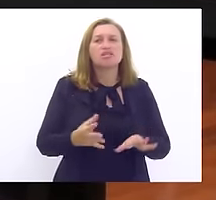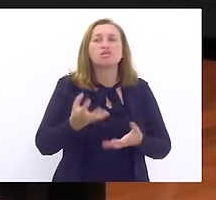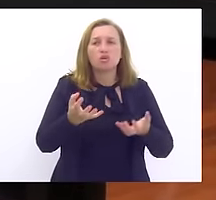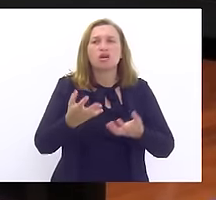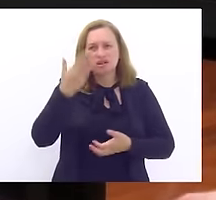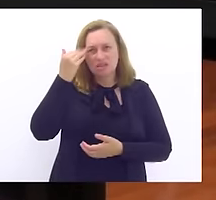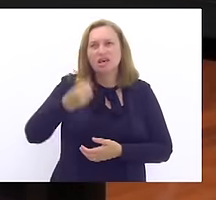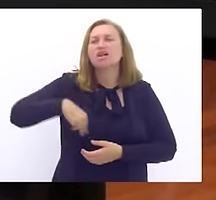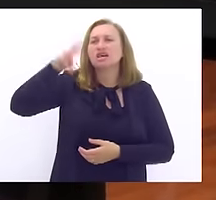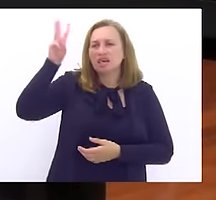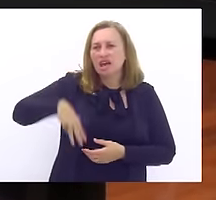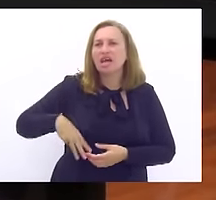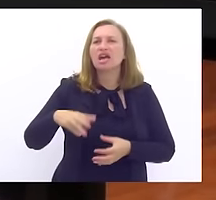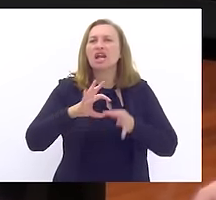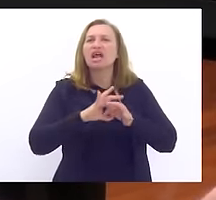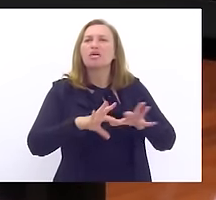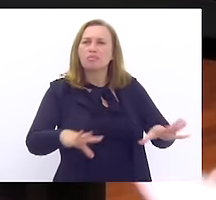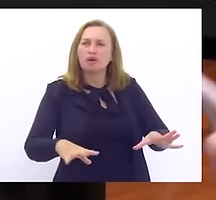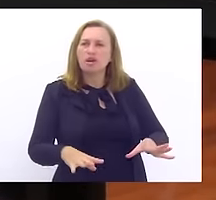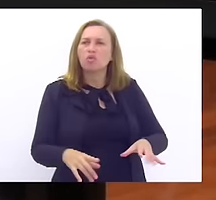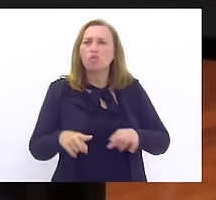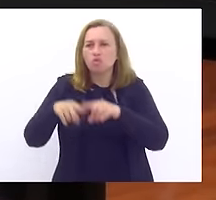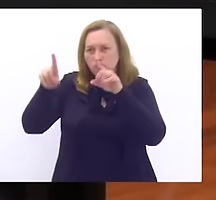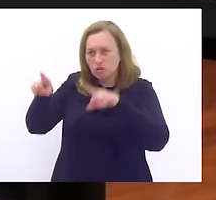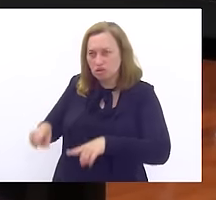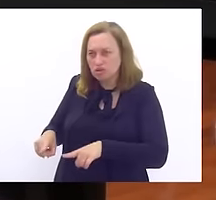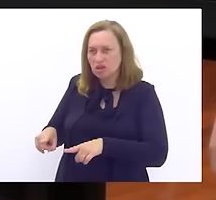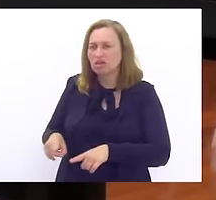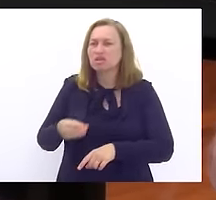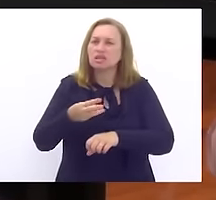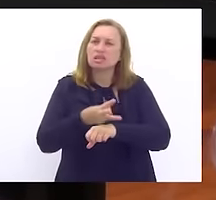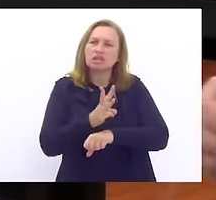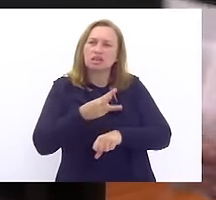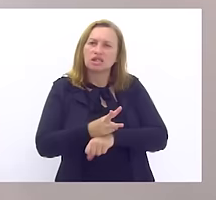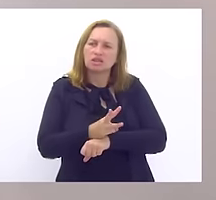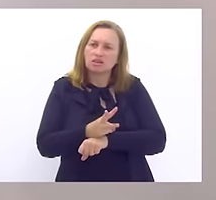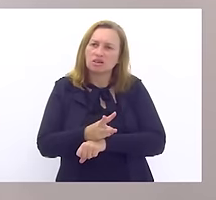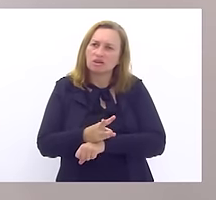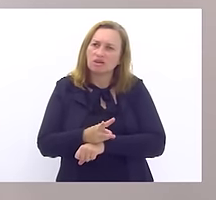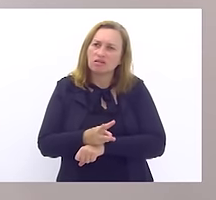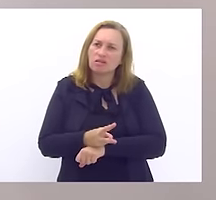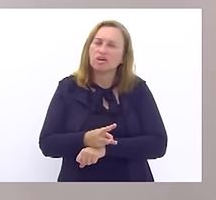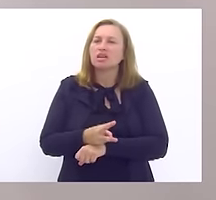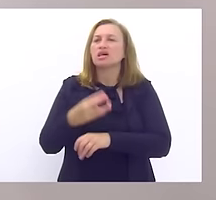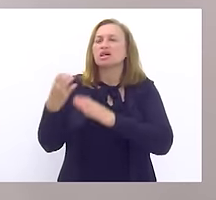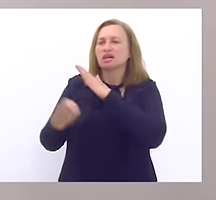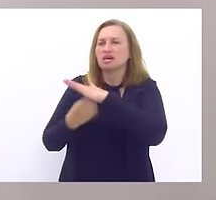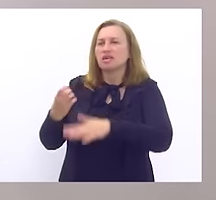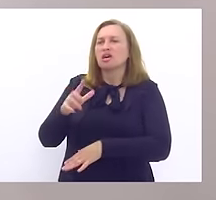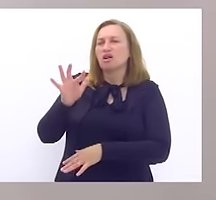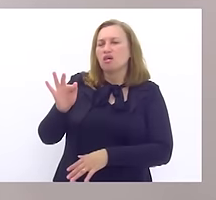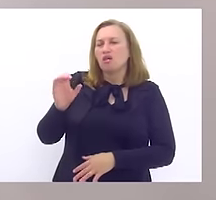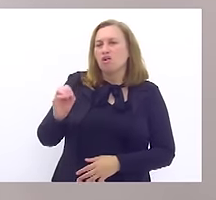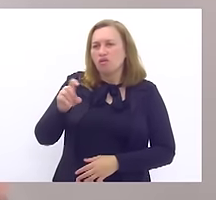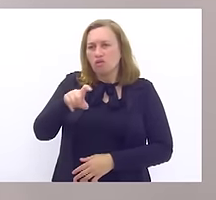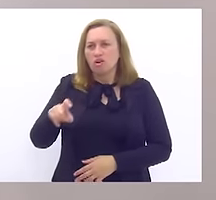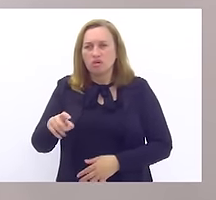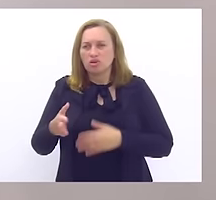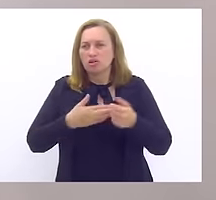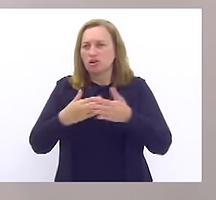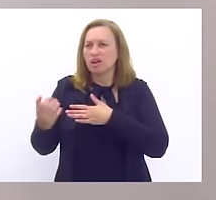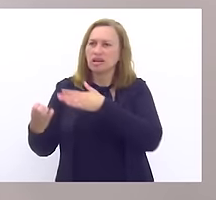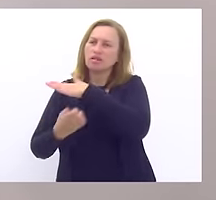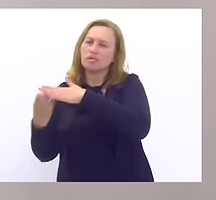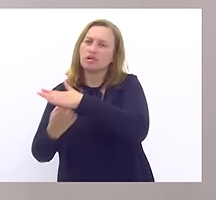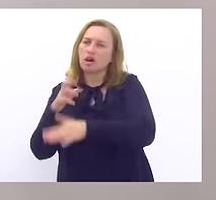saber quem autorizou ao funcionário terceirizado quarteirizado da empresa Focus ou qualquer outra empresa a utilizar a